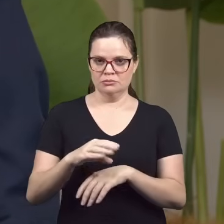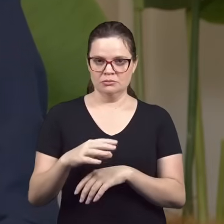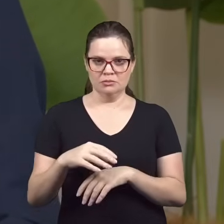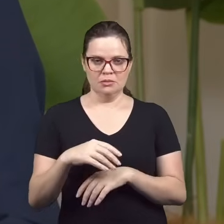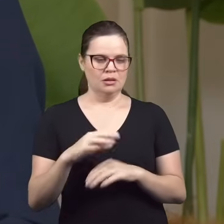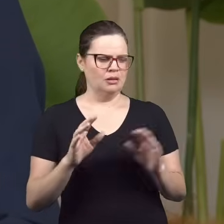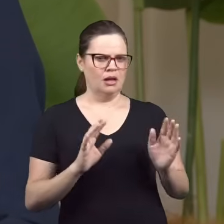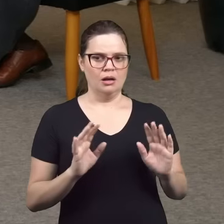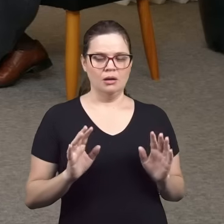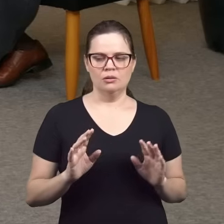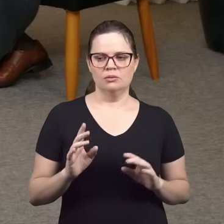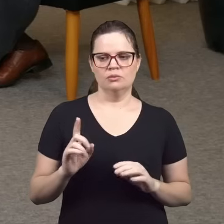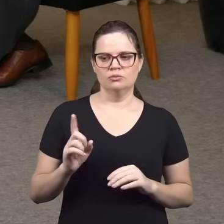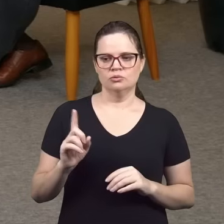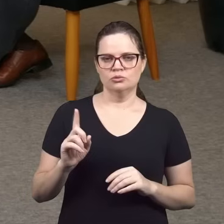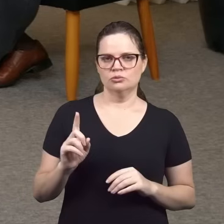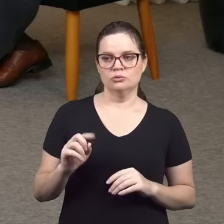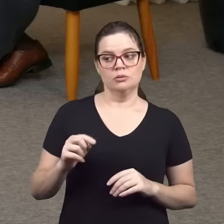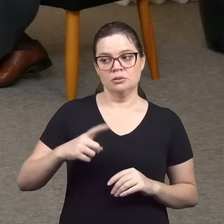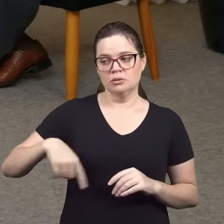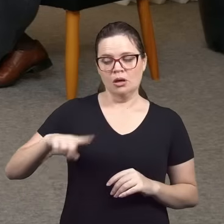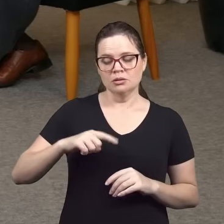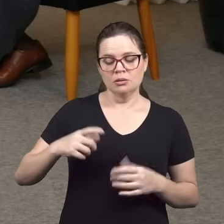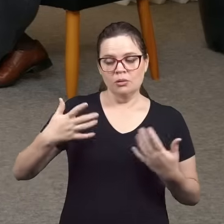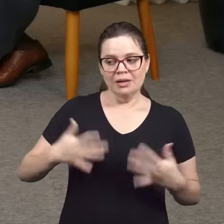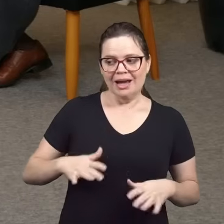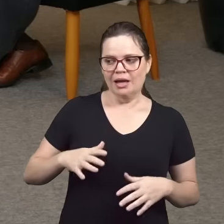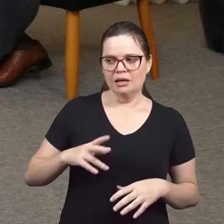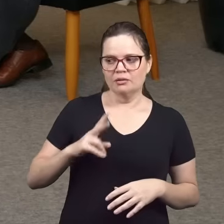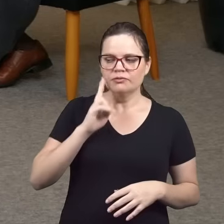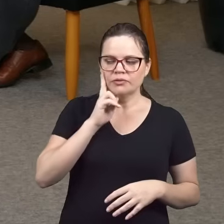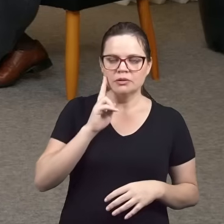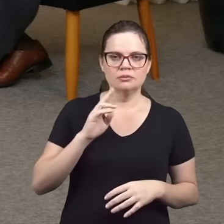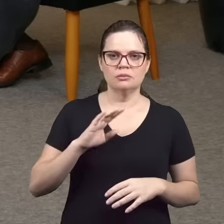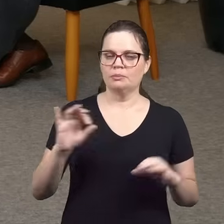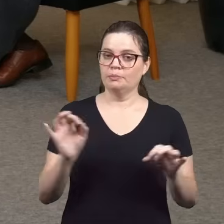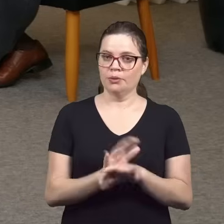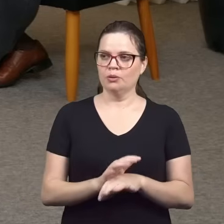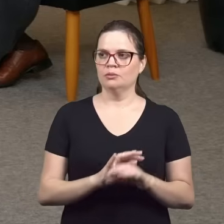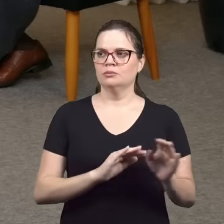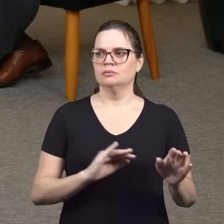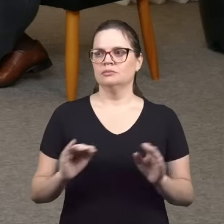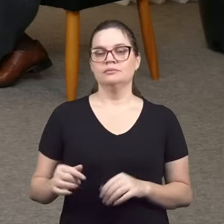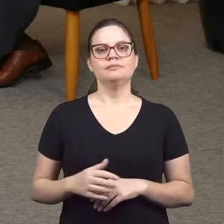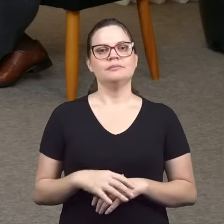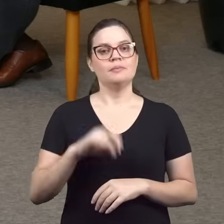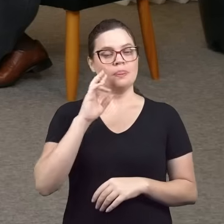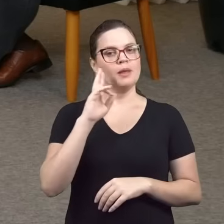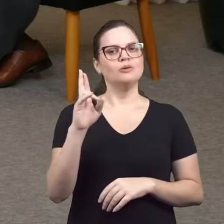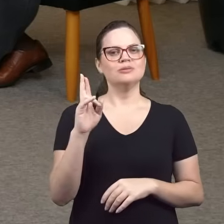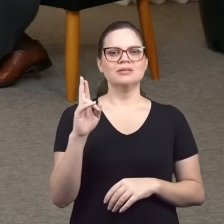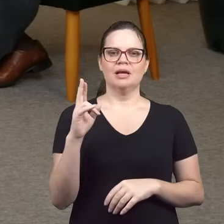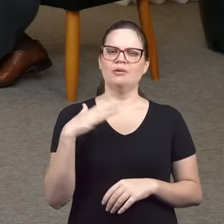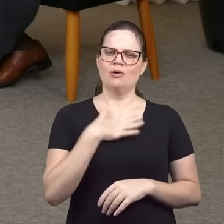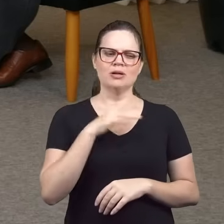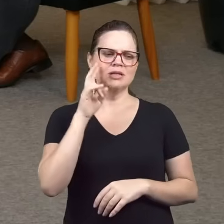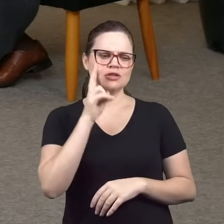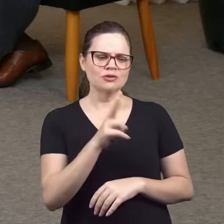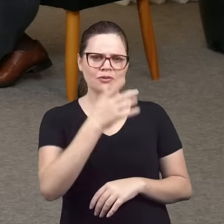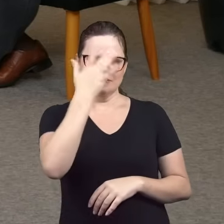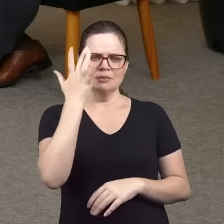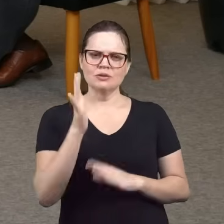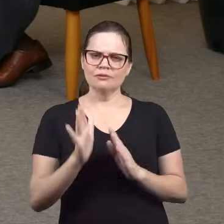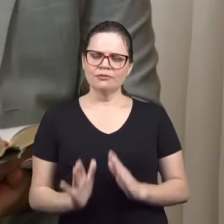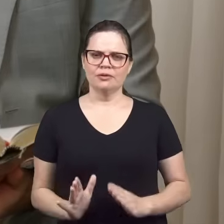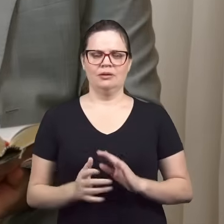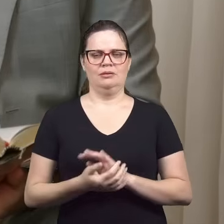vinho. Bem firme, né, Wesley? Bem firme, pastor. E esse fato... O Senhor se agrada disso, né? O Senhor se agrada disso. O Senhor se